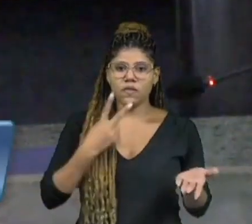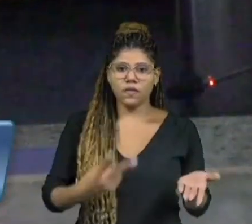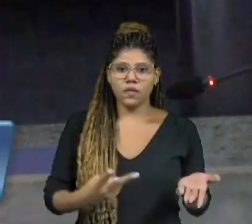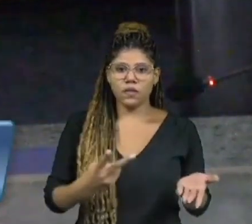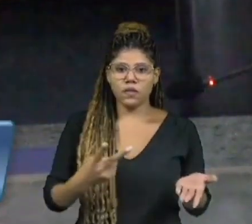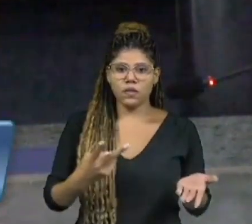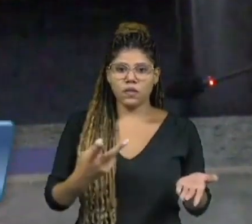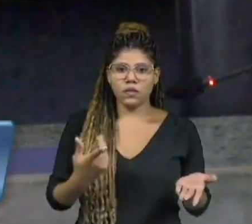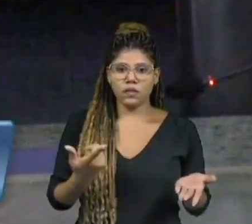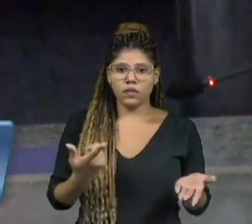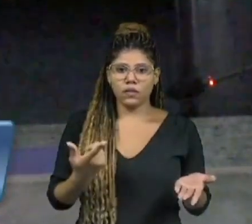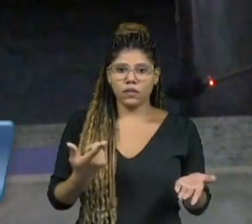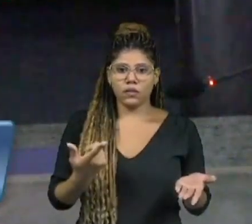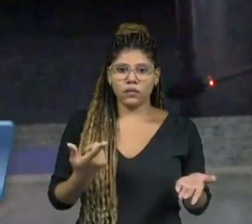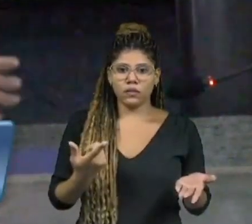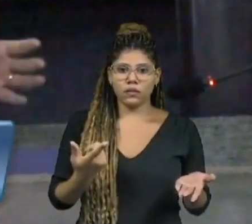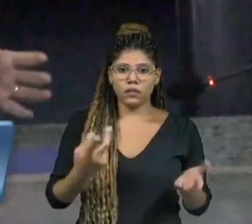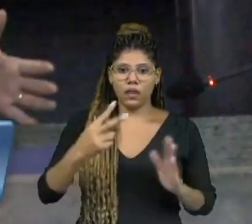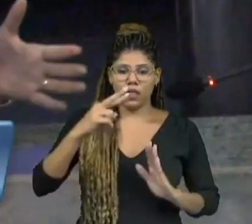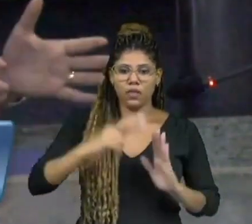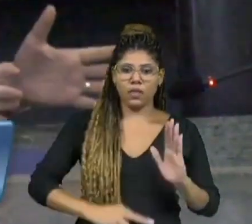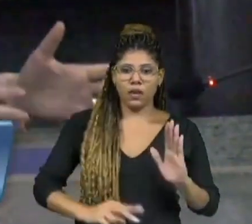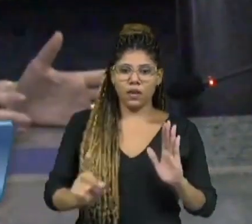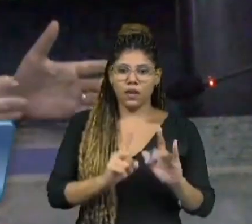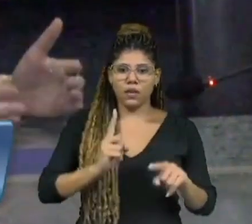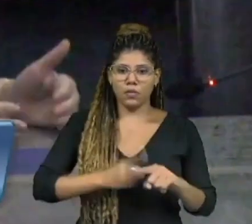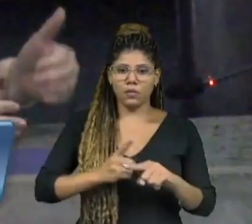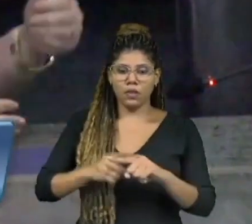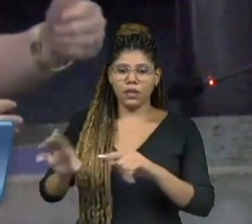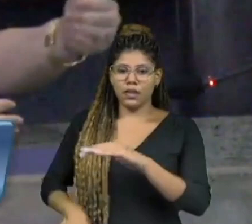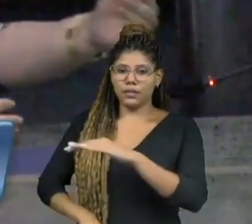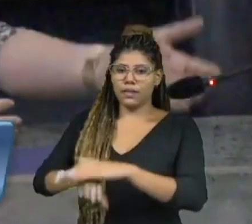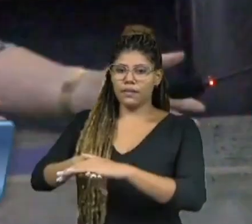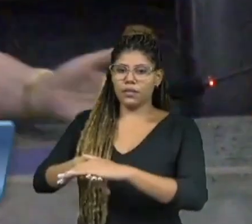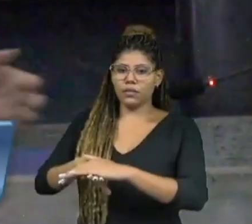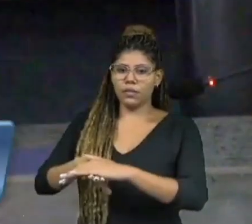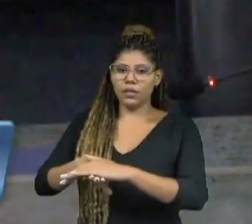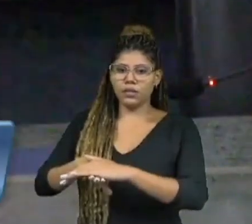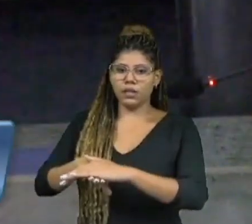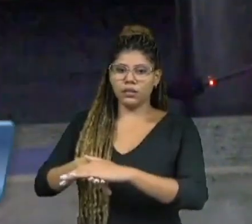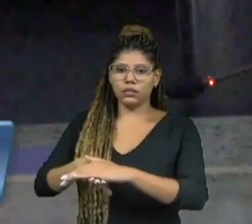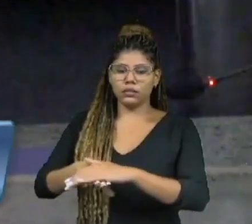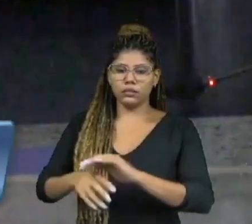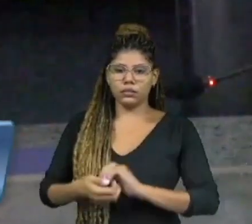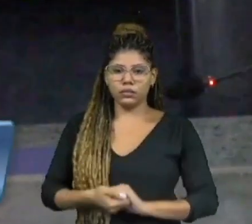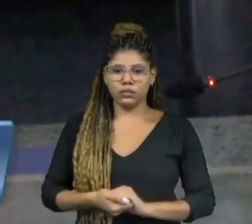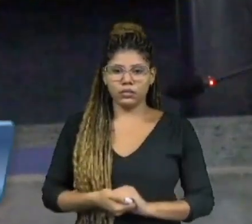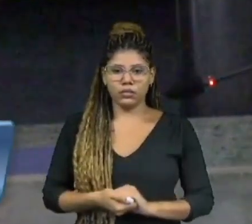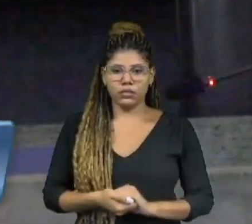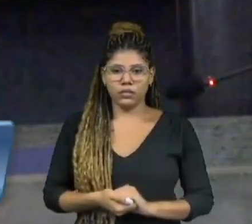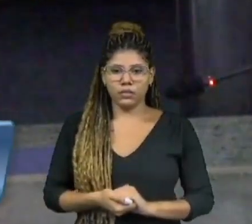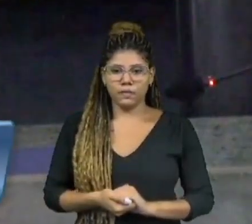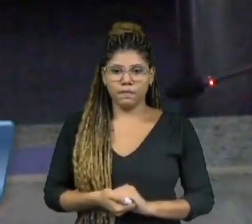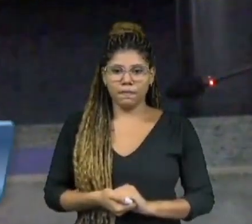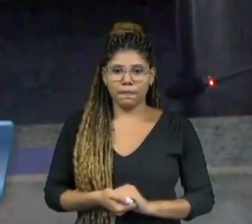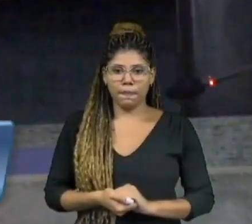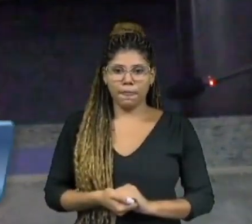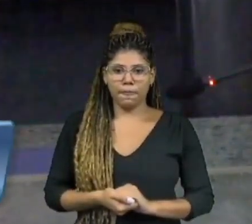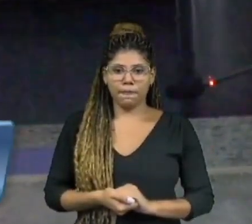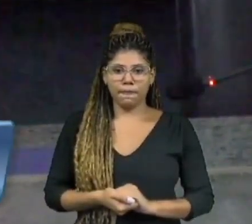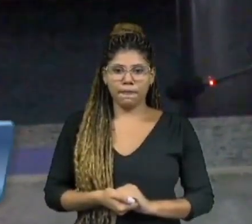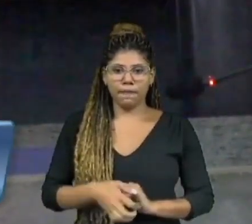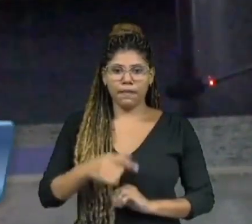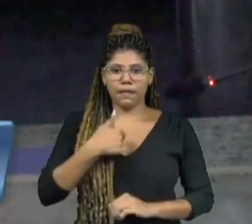que não estava sendo lida porque estava sobrestado para ler após o primeiro expediente. Isso é coisa, no